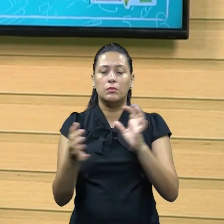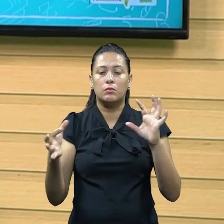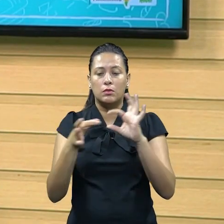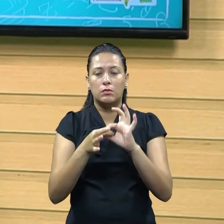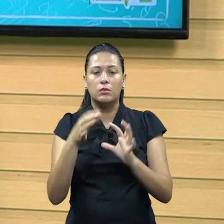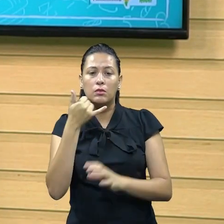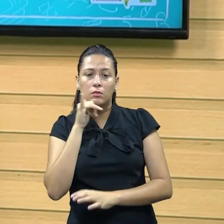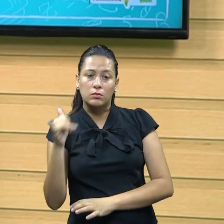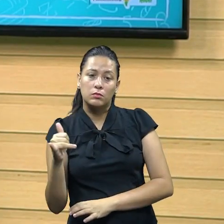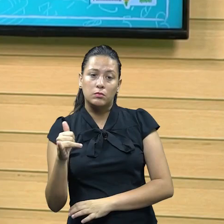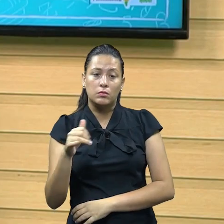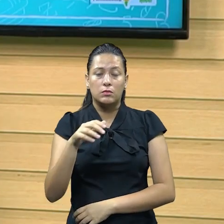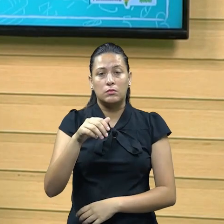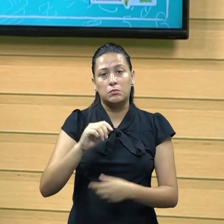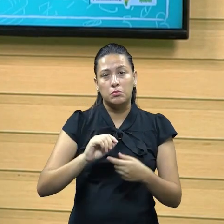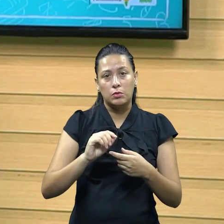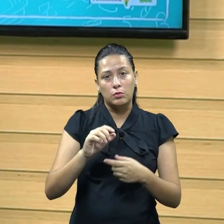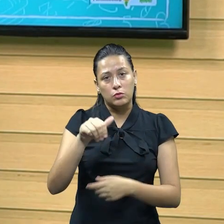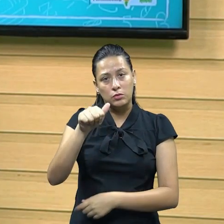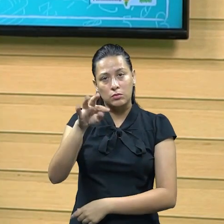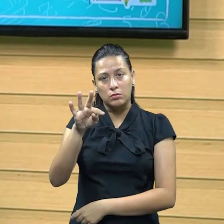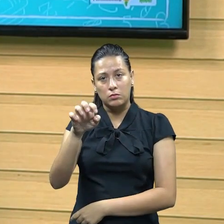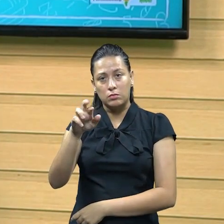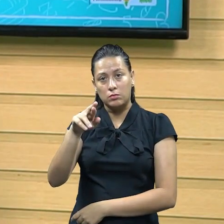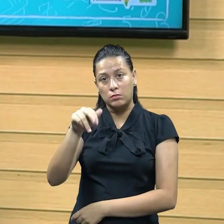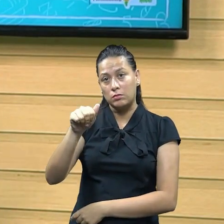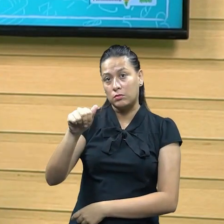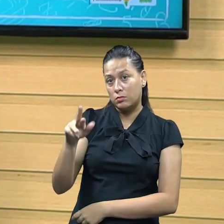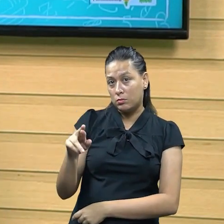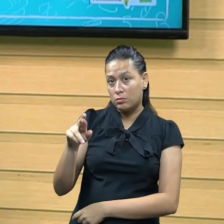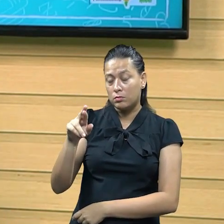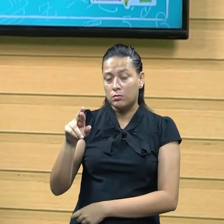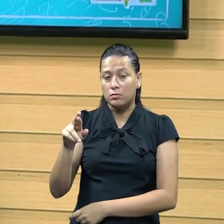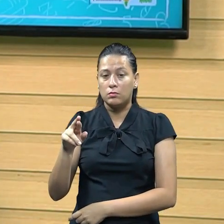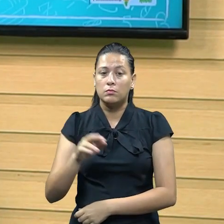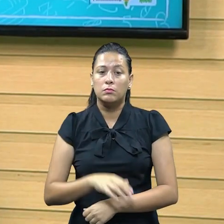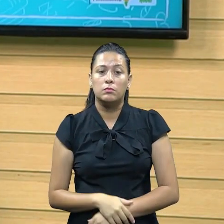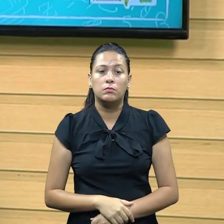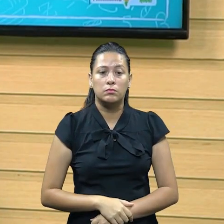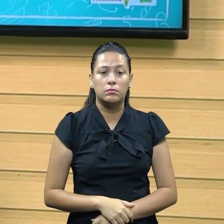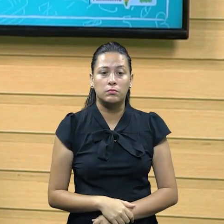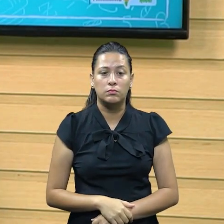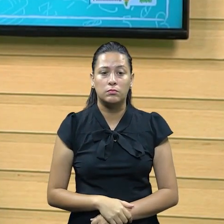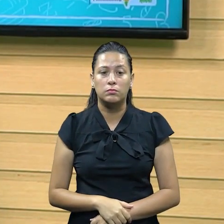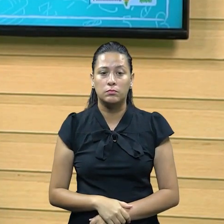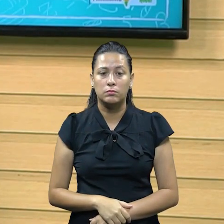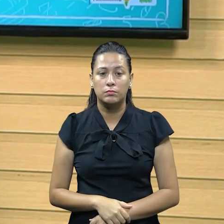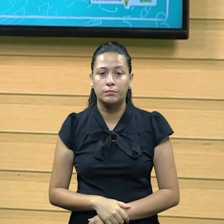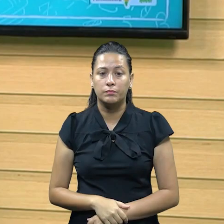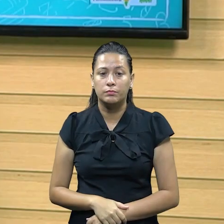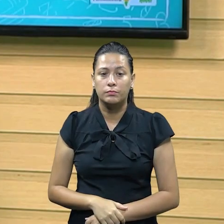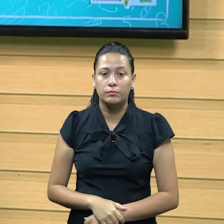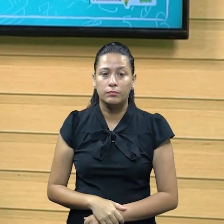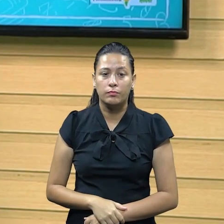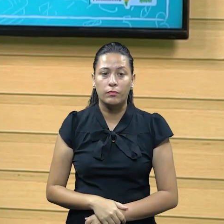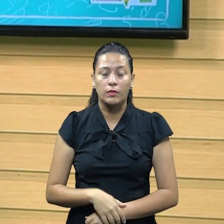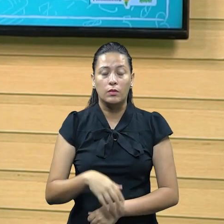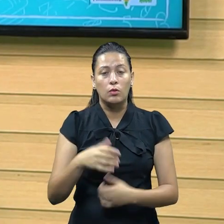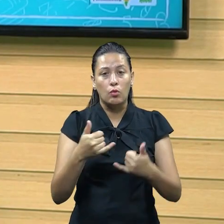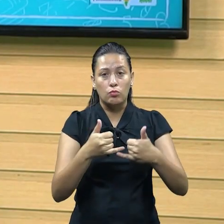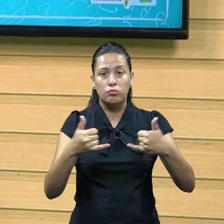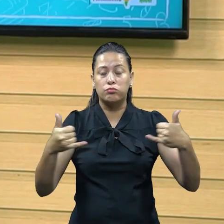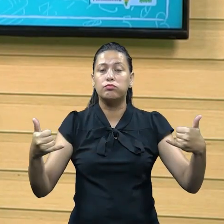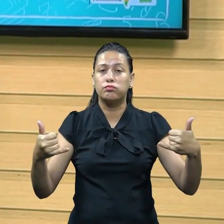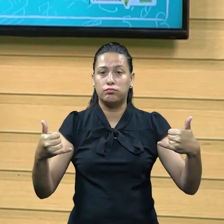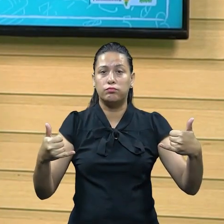podem ser aterrados isoladamente, cada um com seu eletrodo, cada um com a sua haste, ou ainda cada